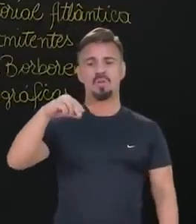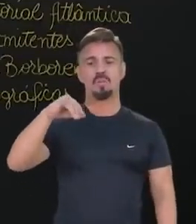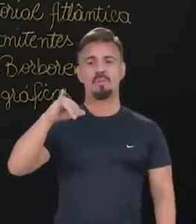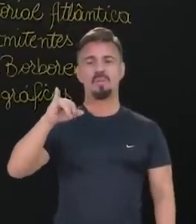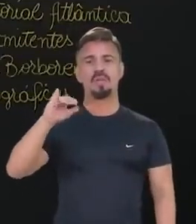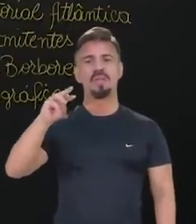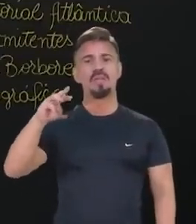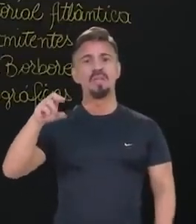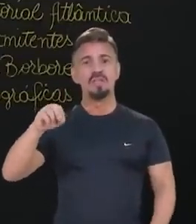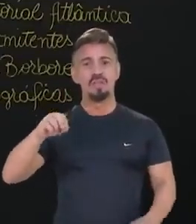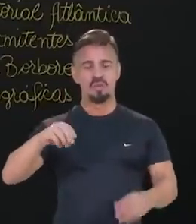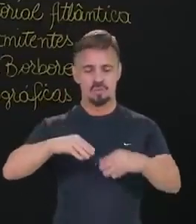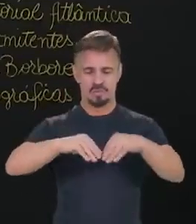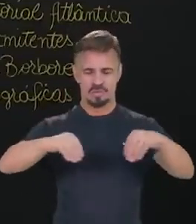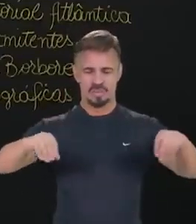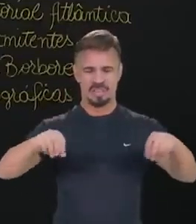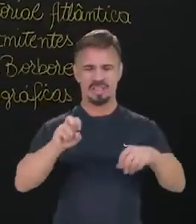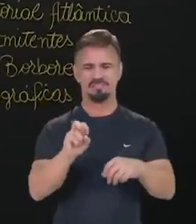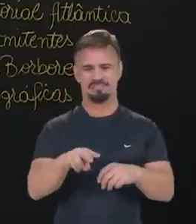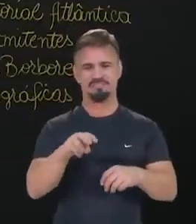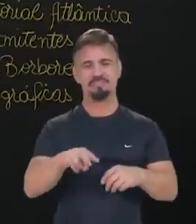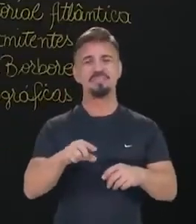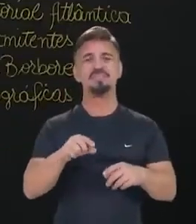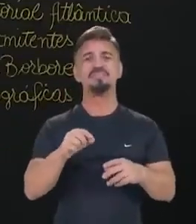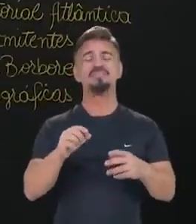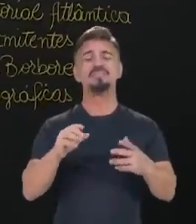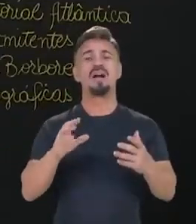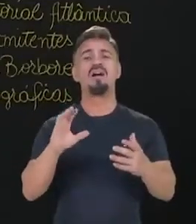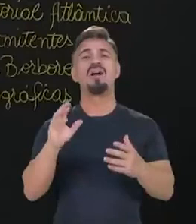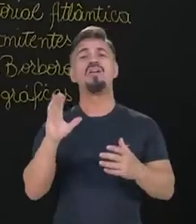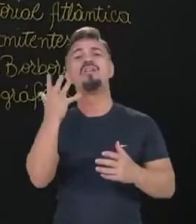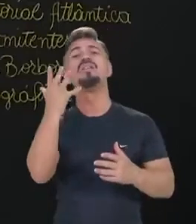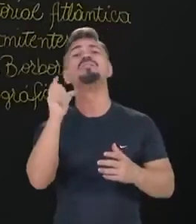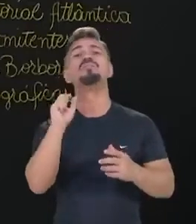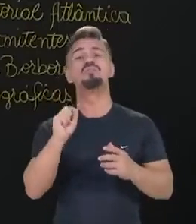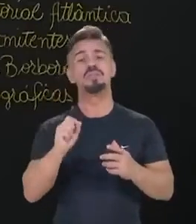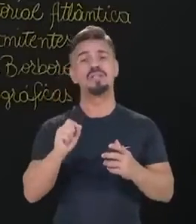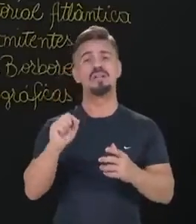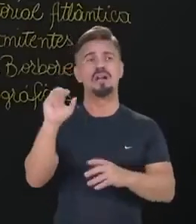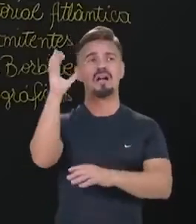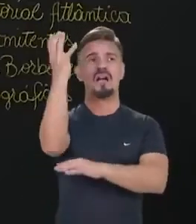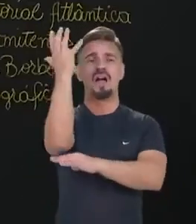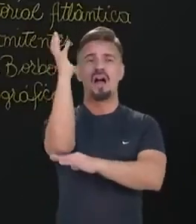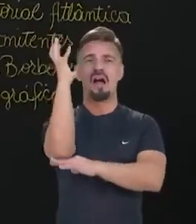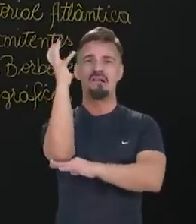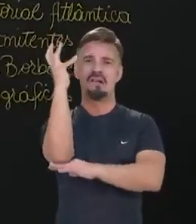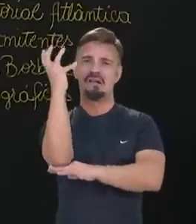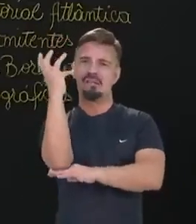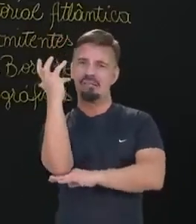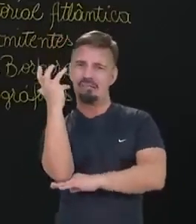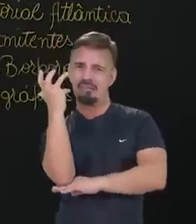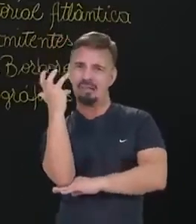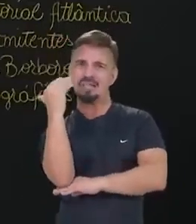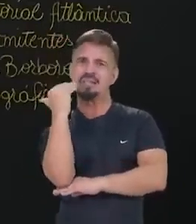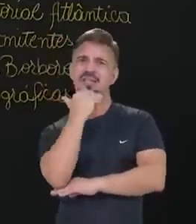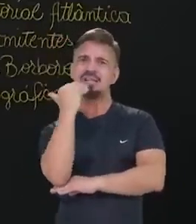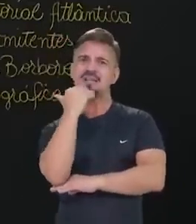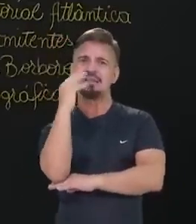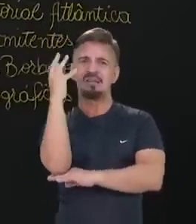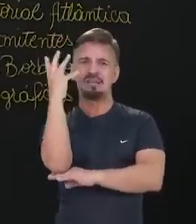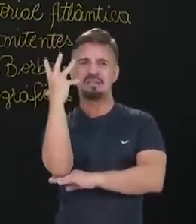solo. Dessa maneira, então, acaba que as árvores vão ser meio tortuosas e tendo